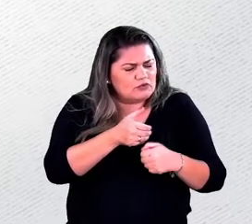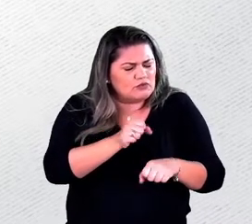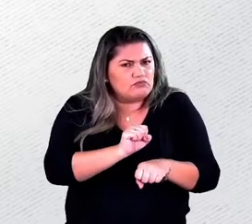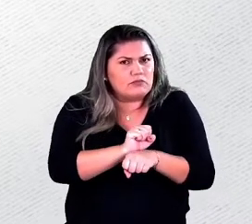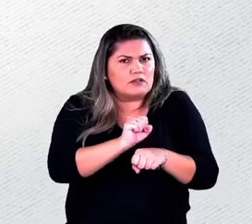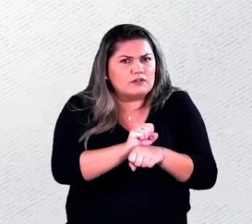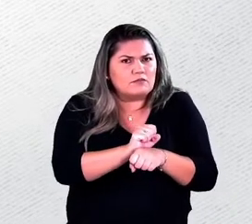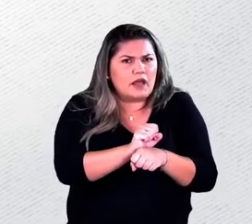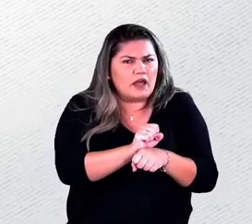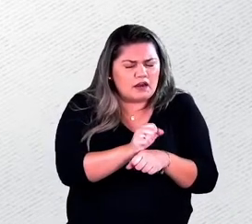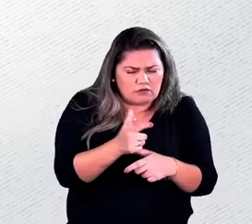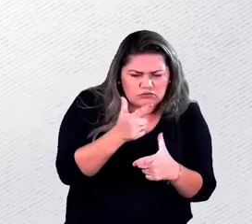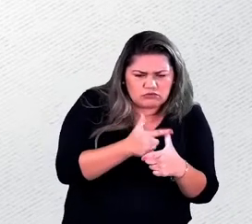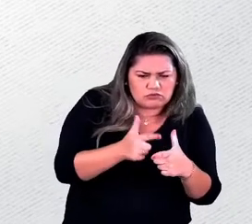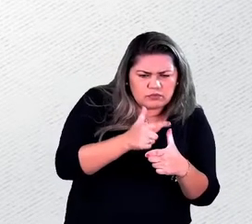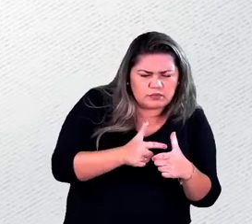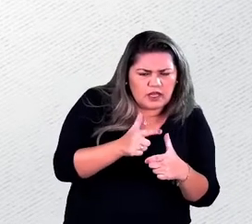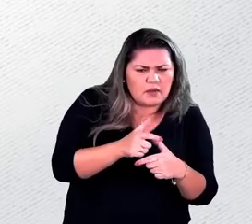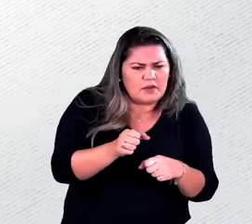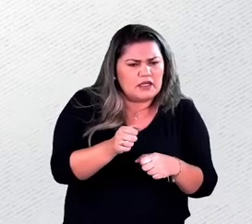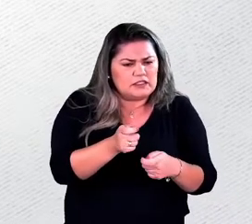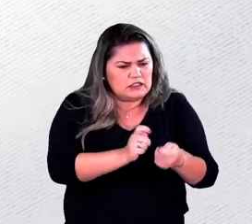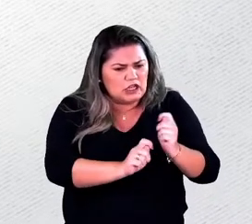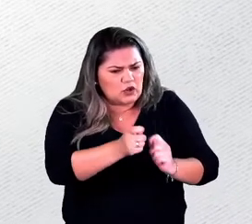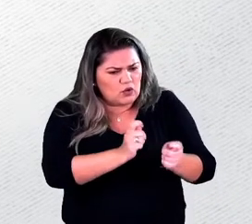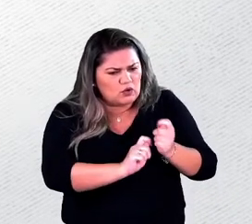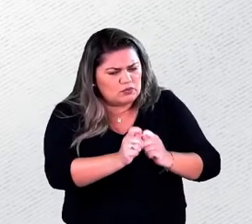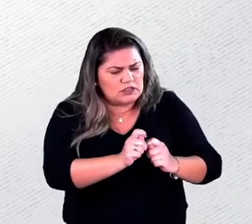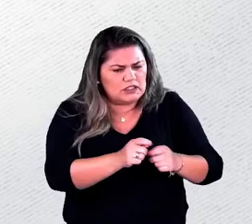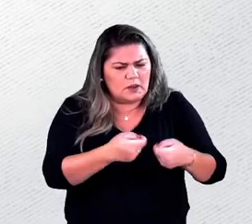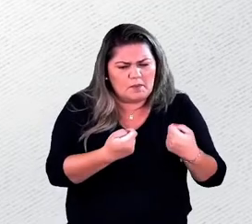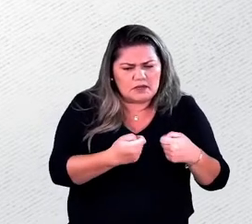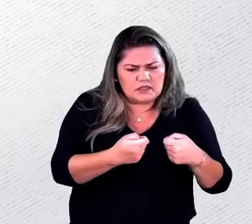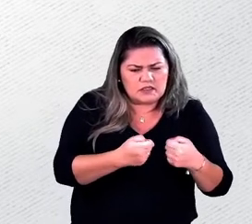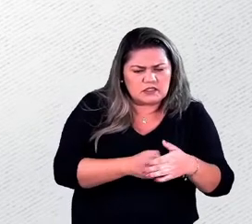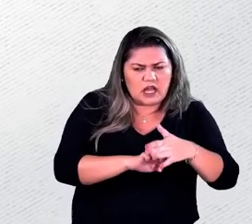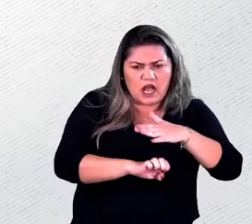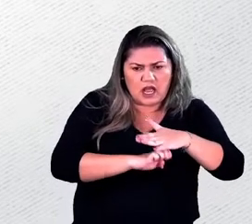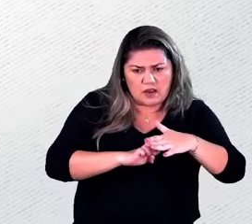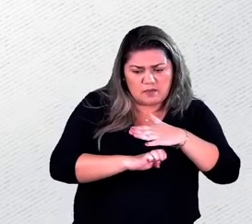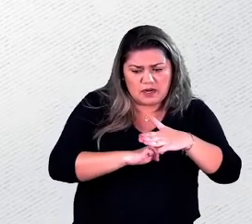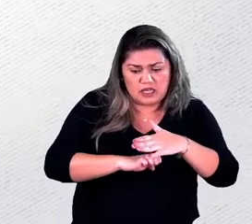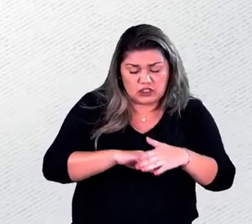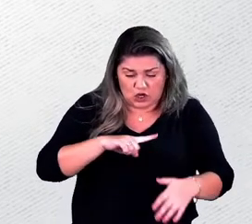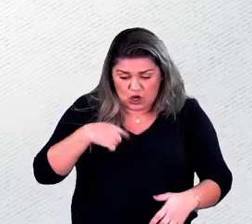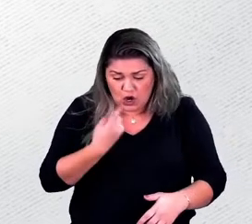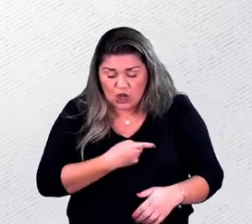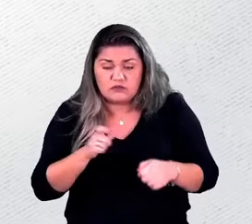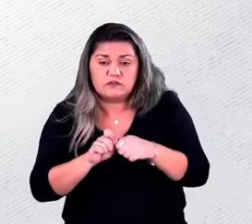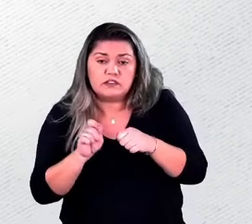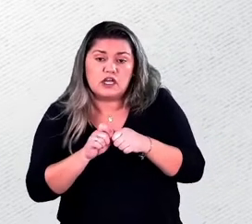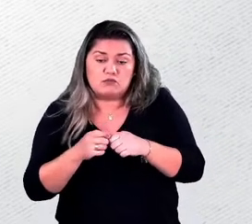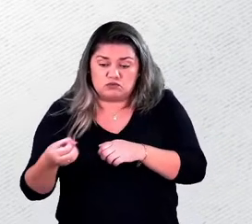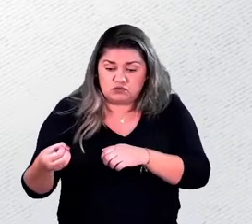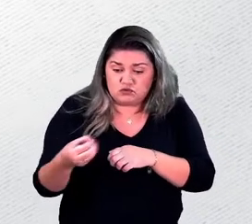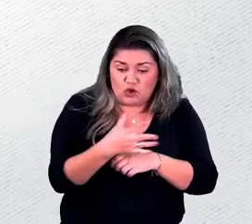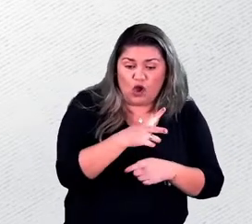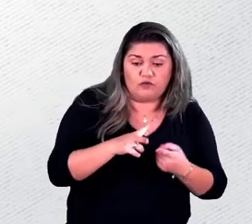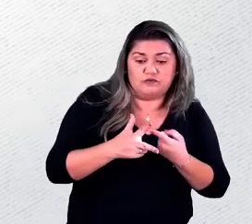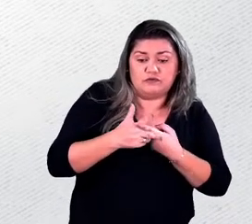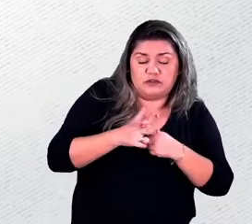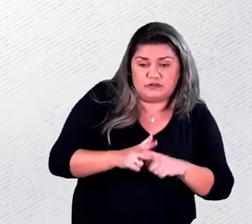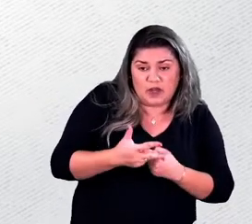economia das necessidades das empresas então Nós criamos novos é institutos novas ferramentas e nós